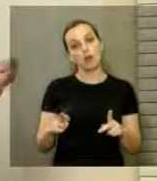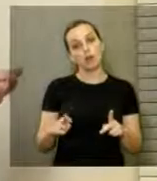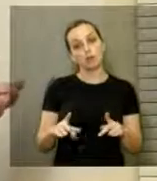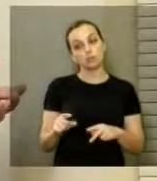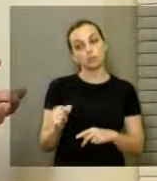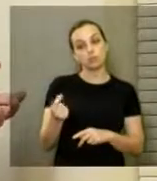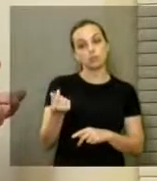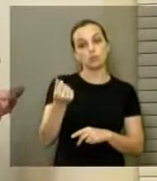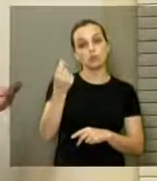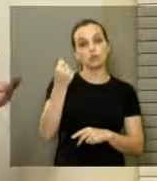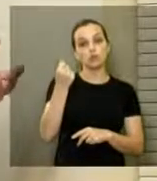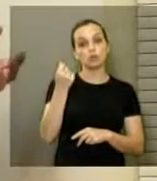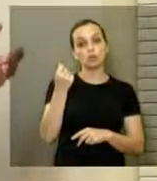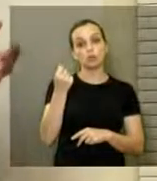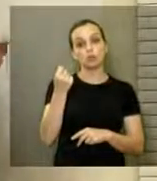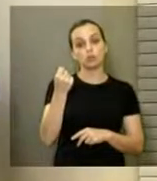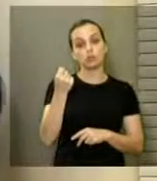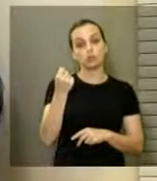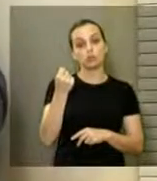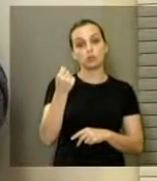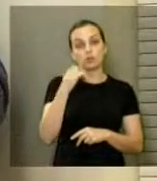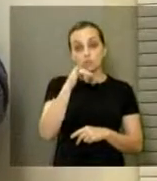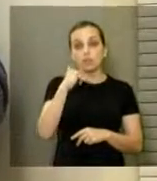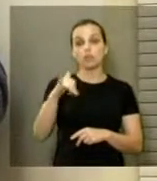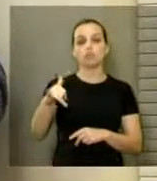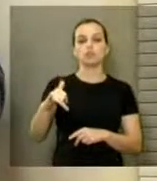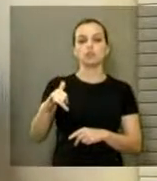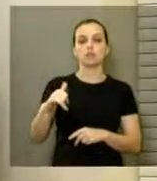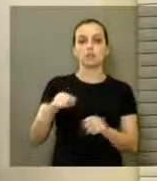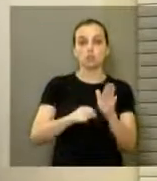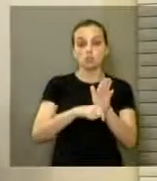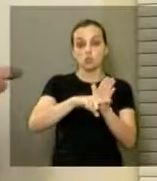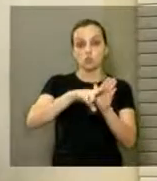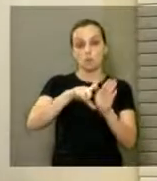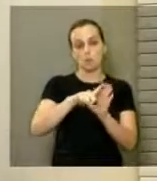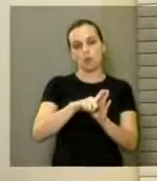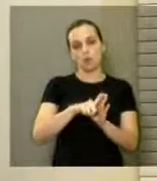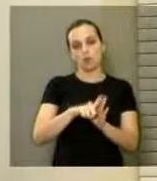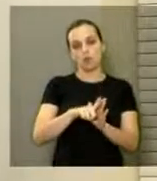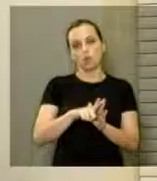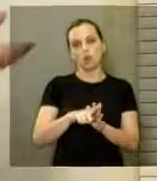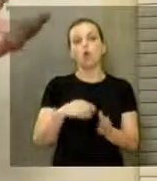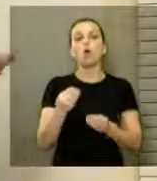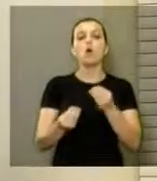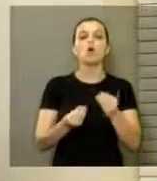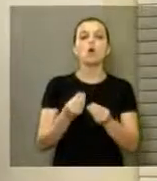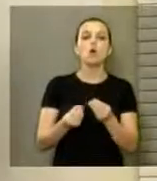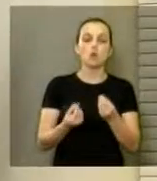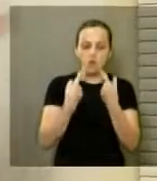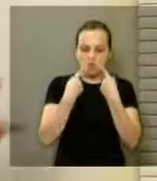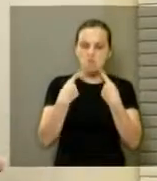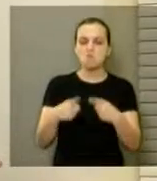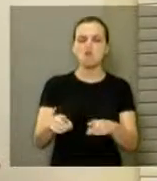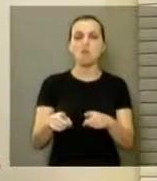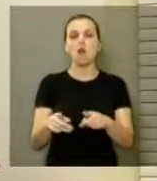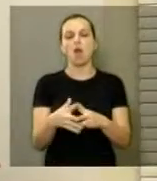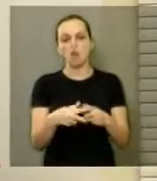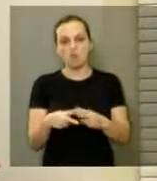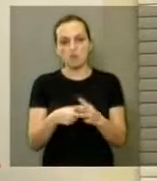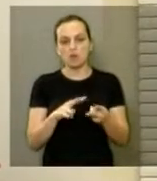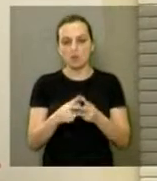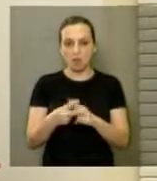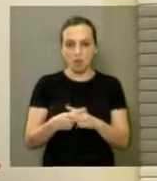subiu 35%, a gente vai reclamar para quem? Não adianta a gente xingar, bater na mão na mesa, gritar, espernear?